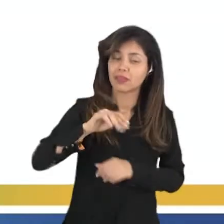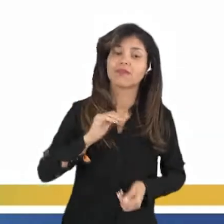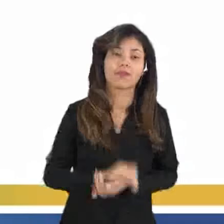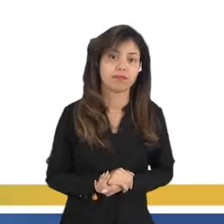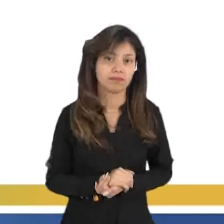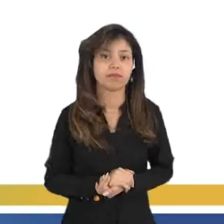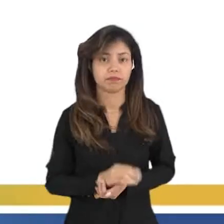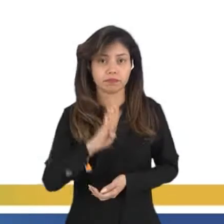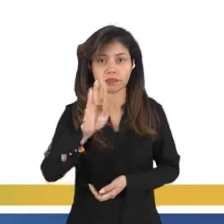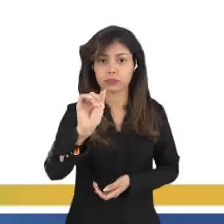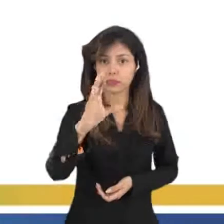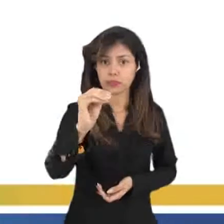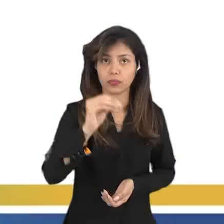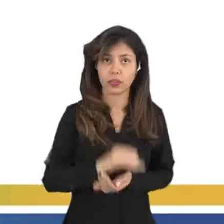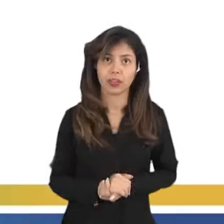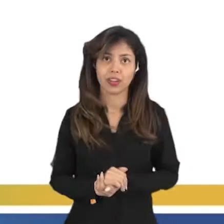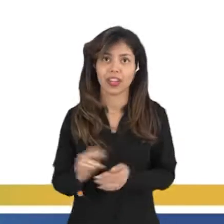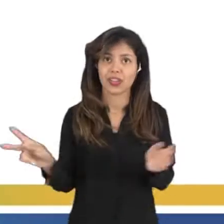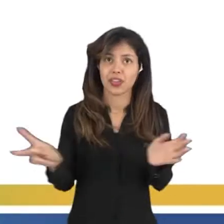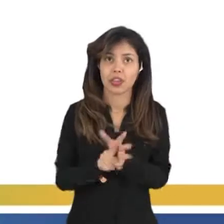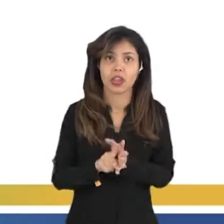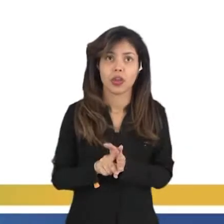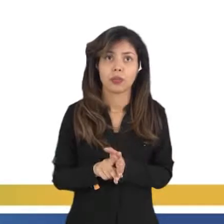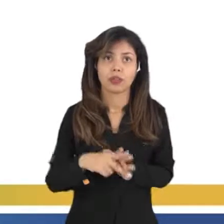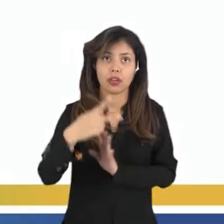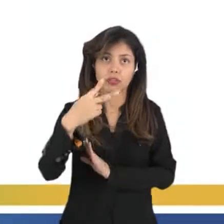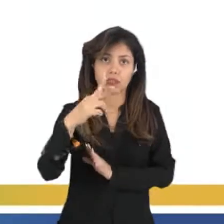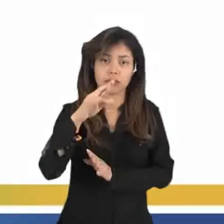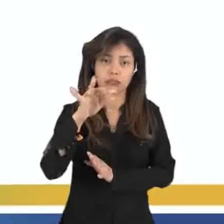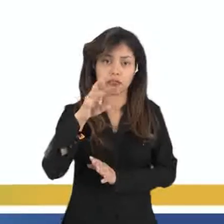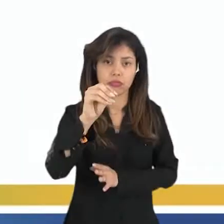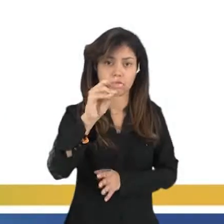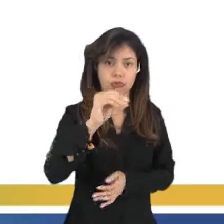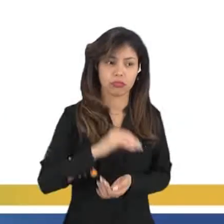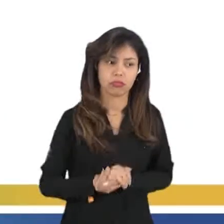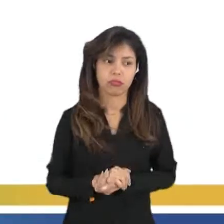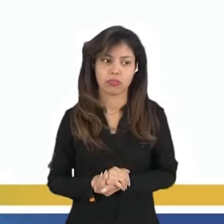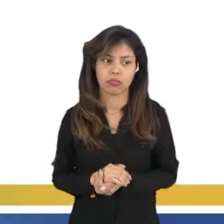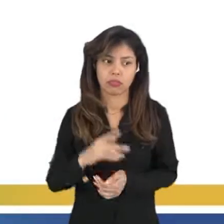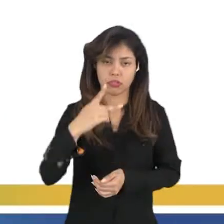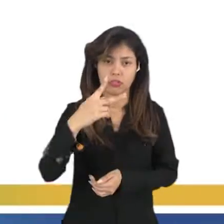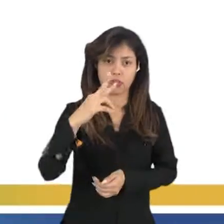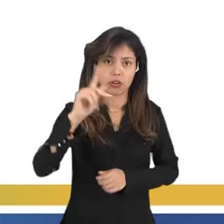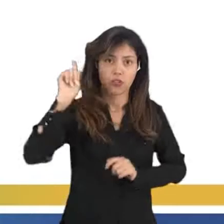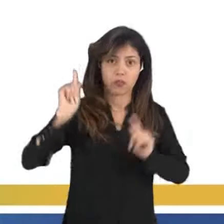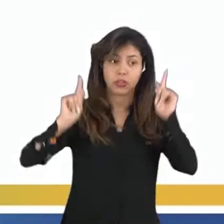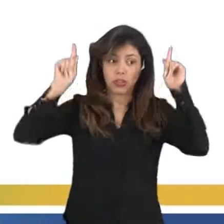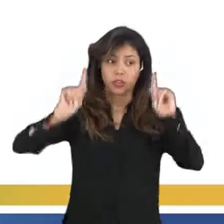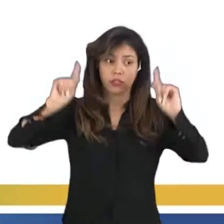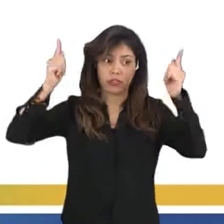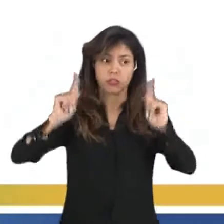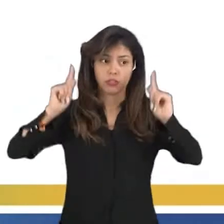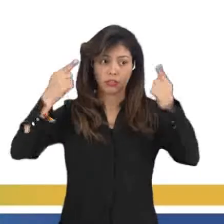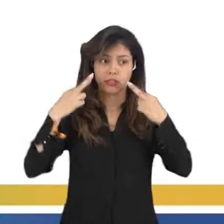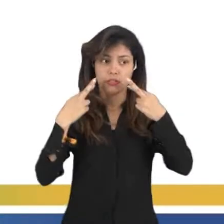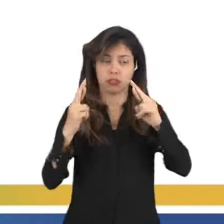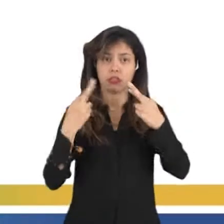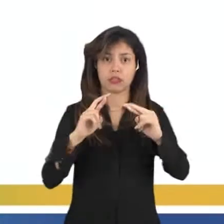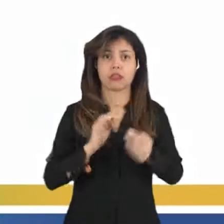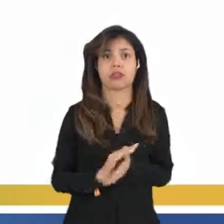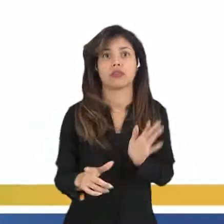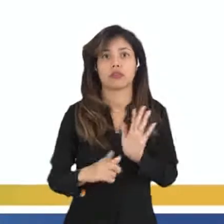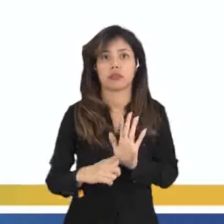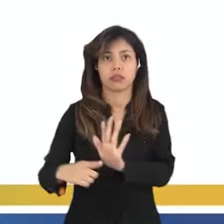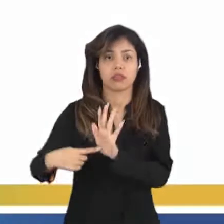frequentemente realiza protestos populares e pacíficos em repúdio aos atentados realizados pelo grupo. Em alguns lugares